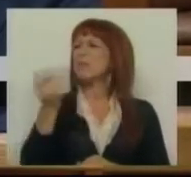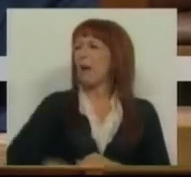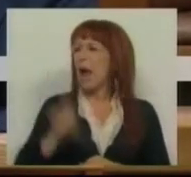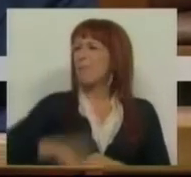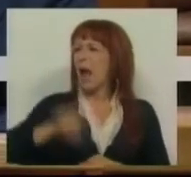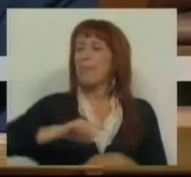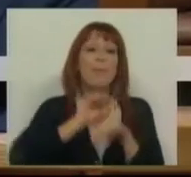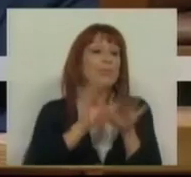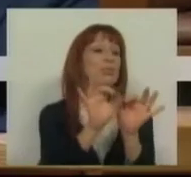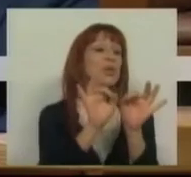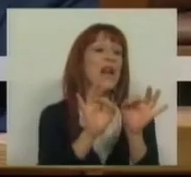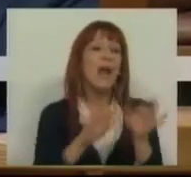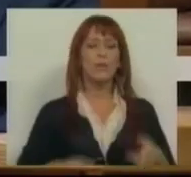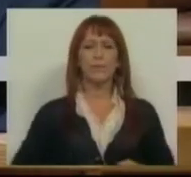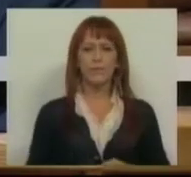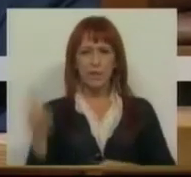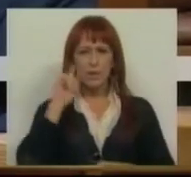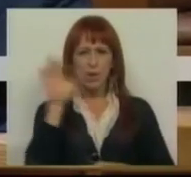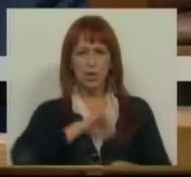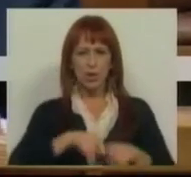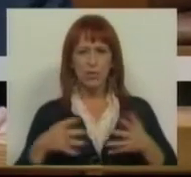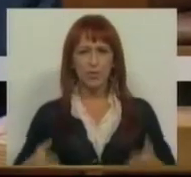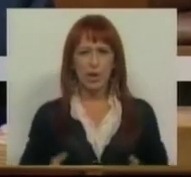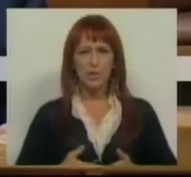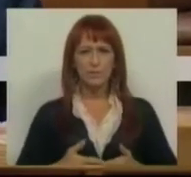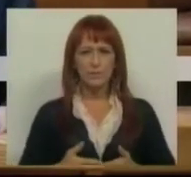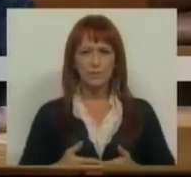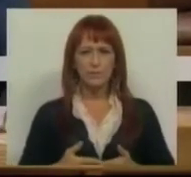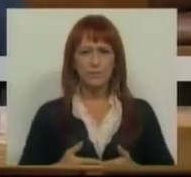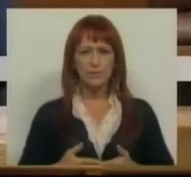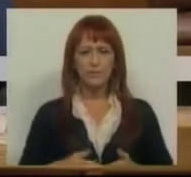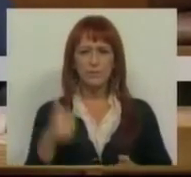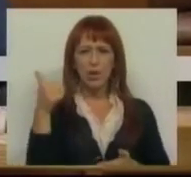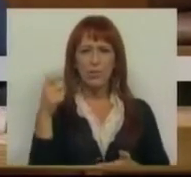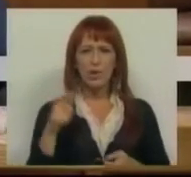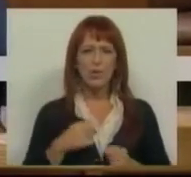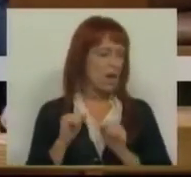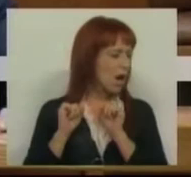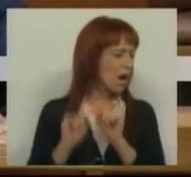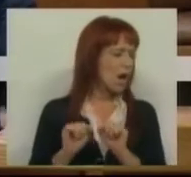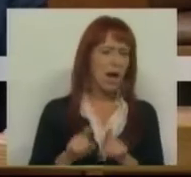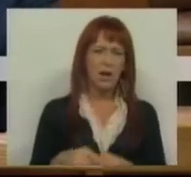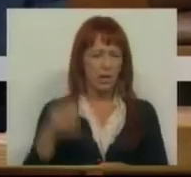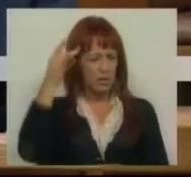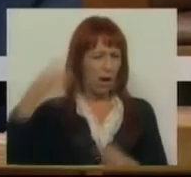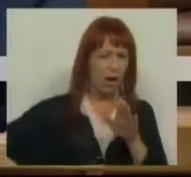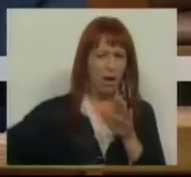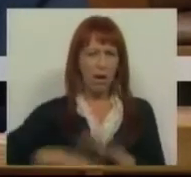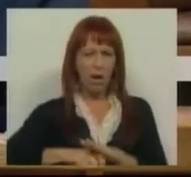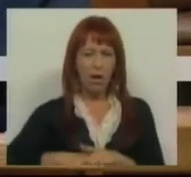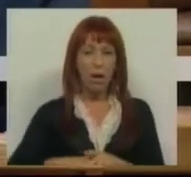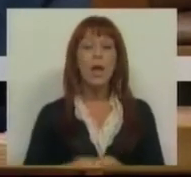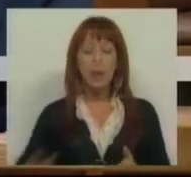repetir. Senhoras e senhores deputados, o Bloco de Esquerda rejeita esta chantagem